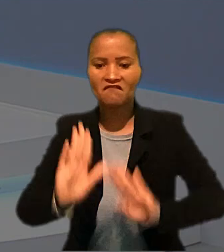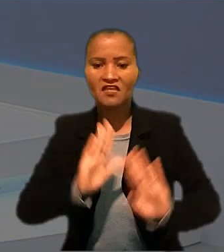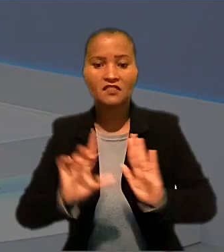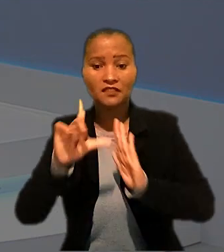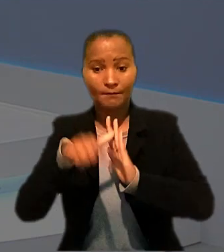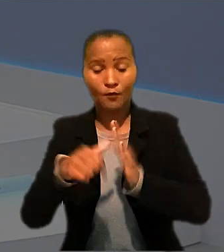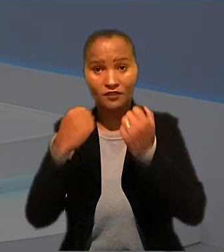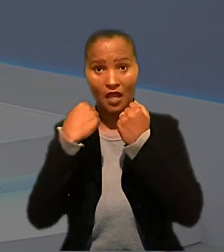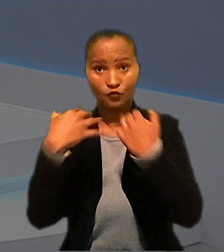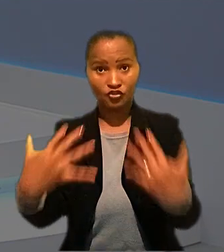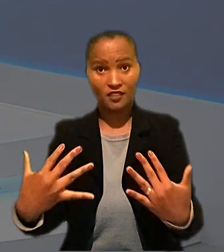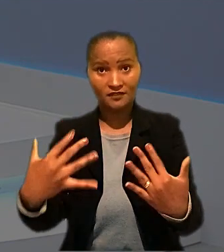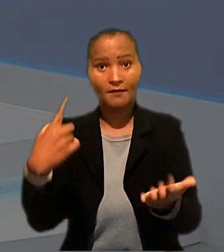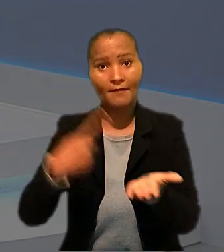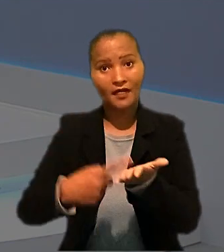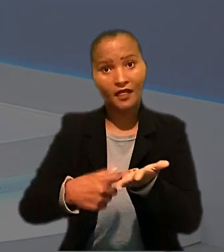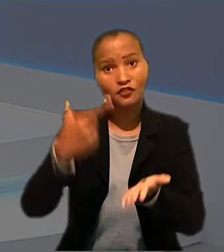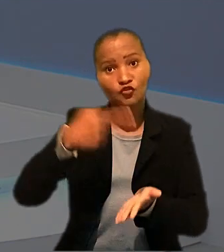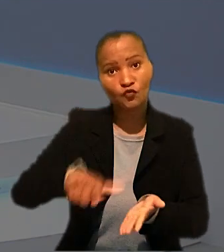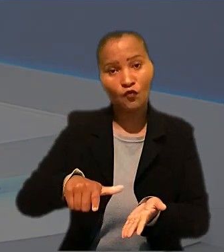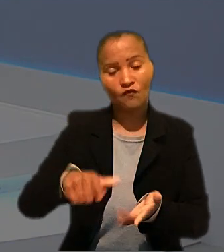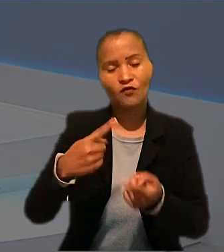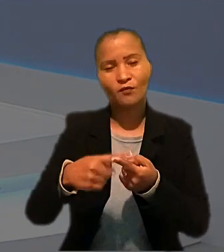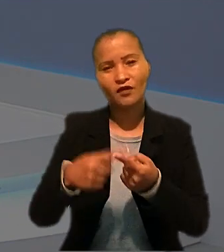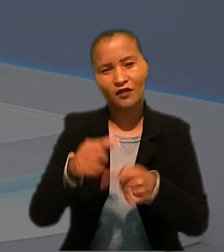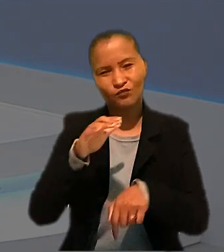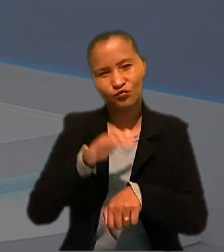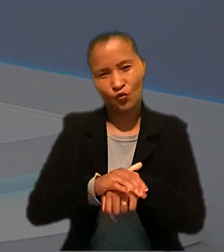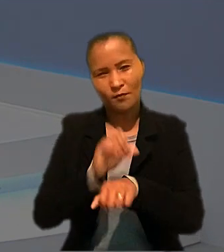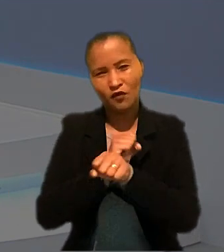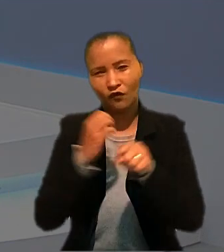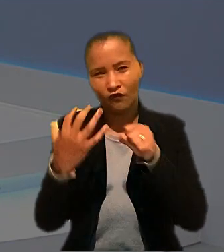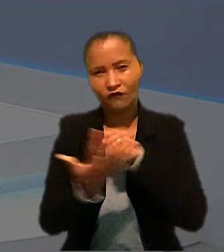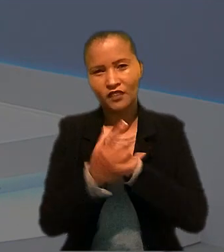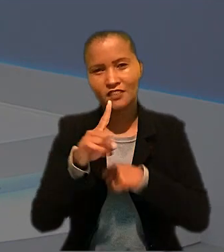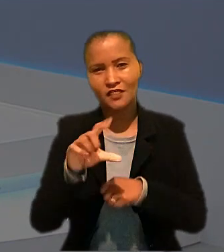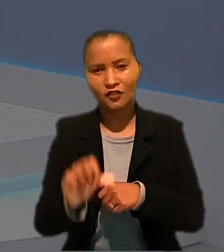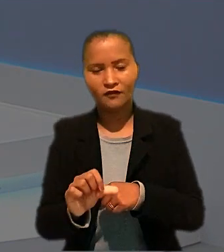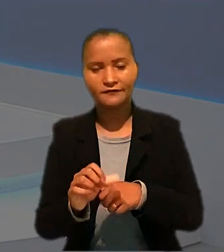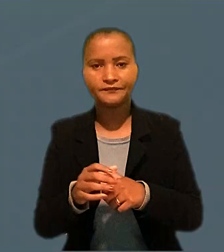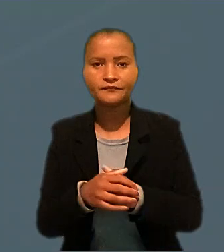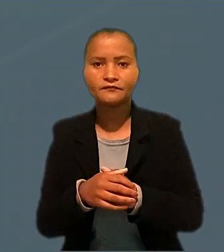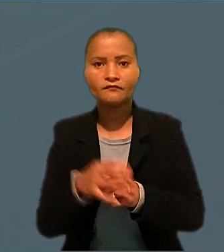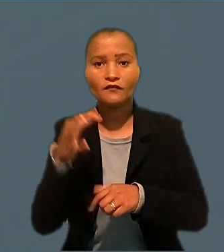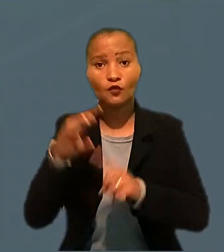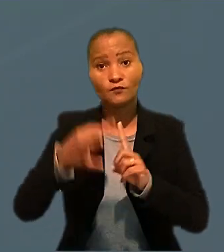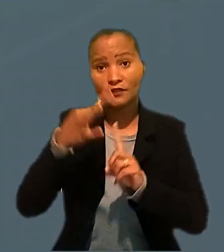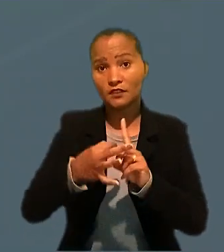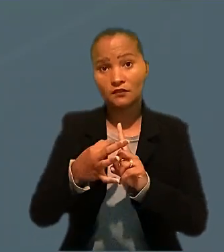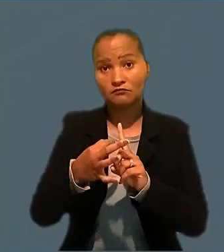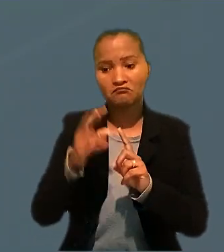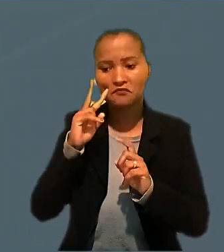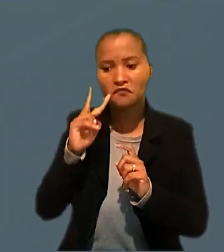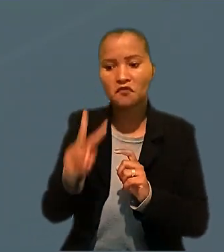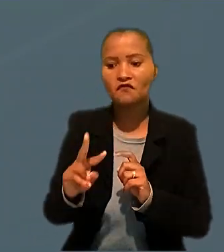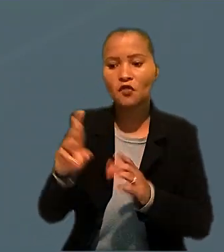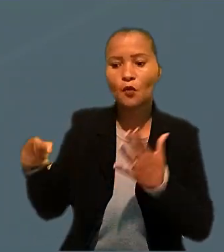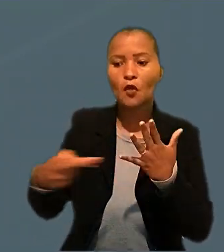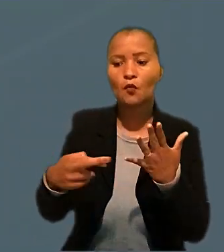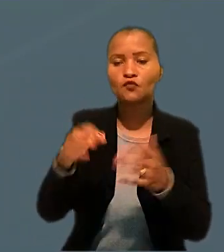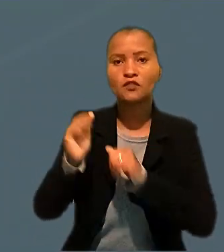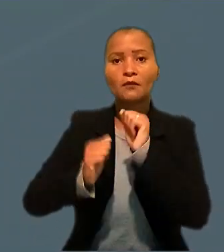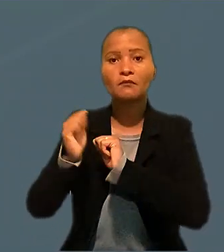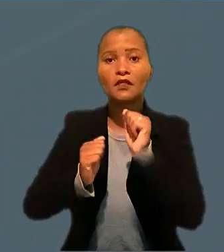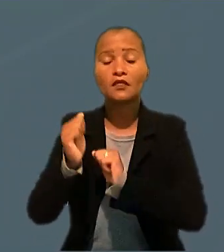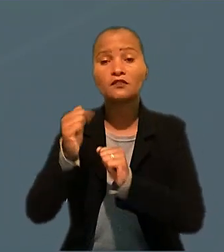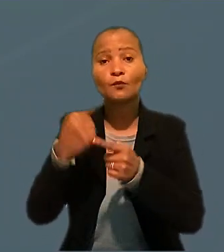não apresentou defesa após a audiência ter sido remarcada devido à pandemia da Covid-19. Os ministros não examinaram o recurso